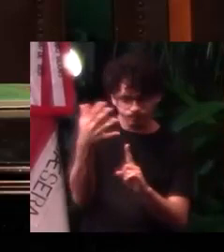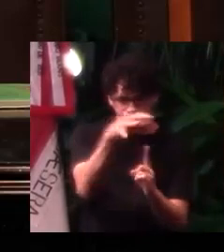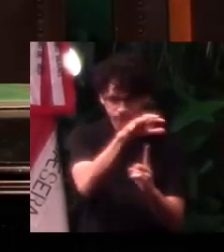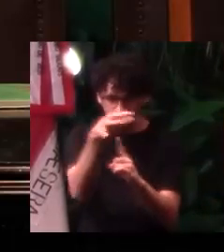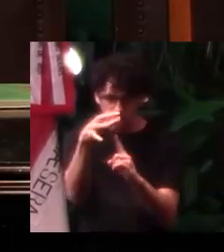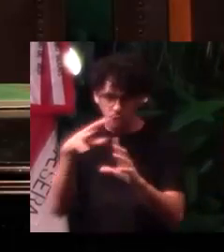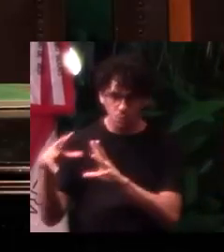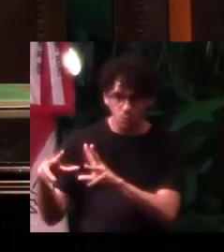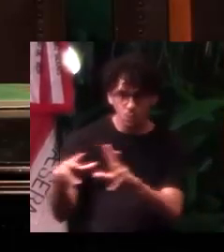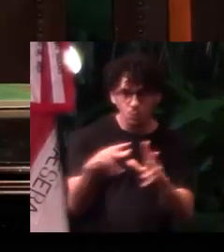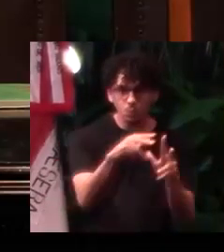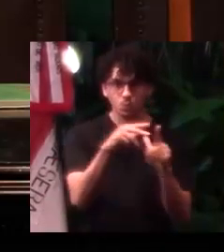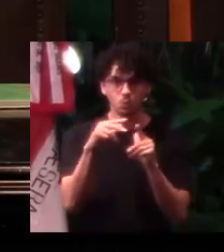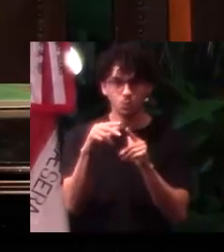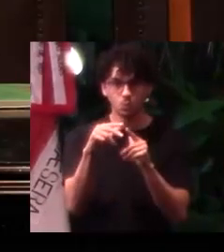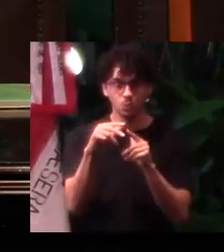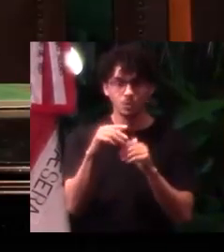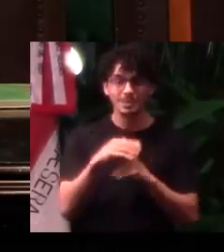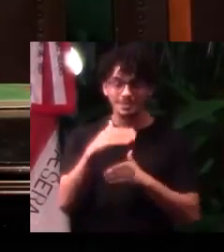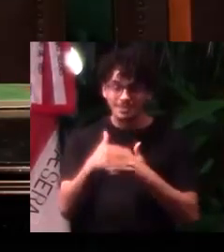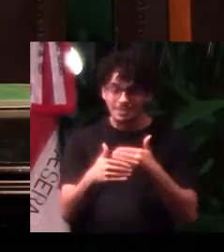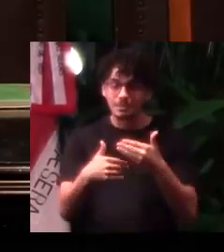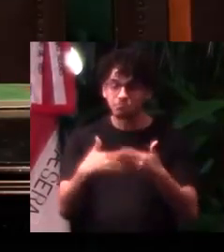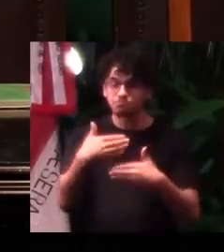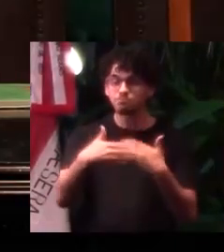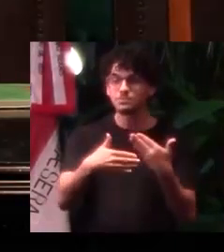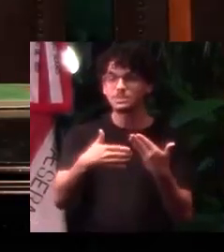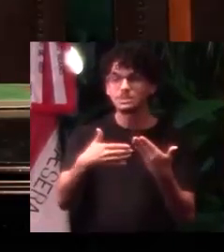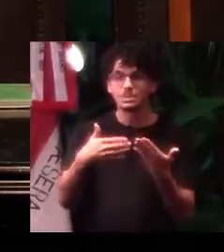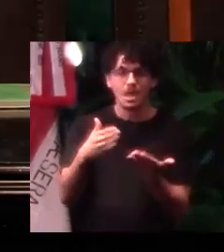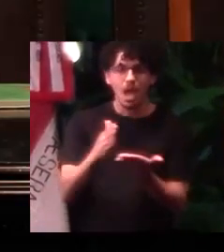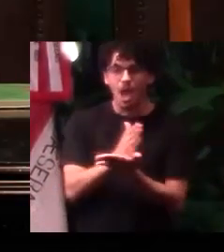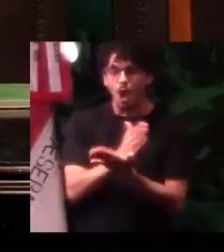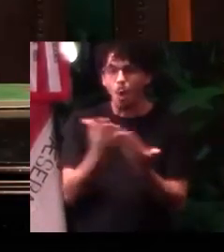momento até mesmo as ações